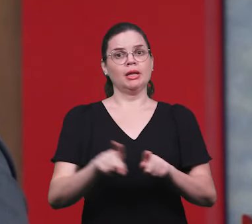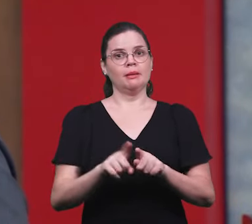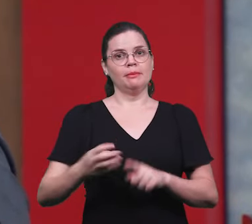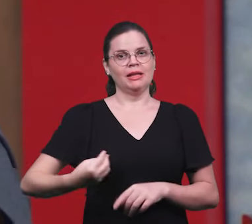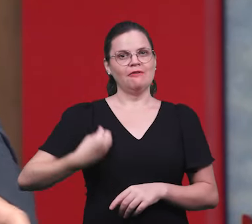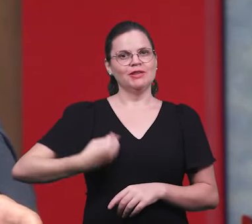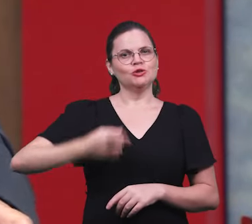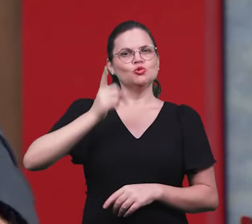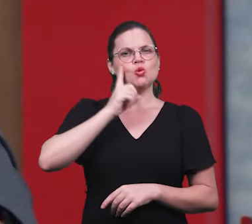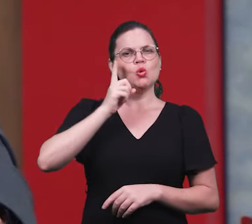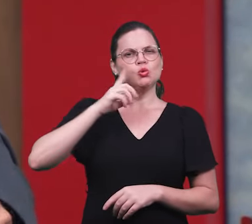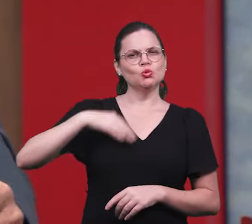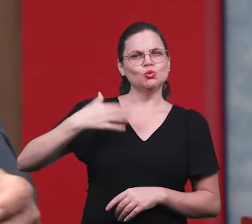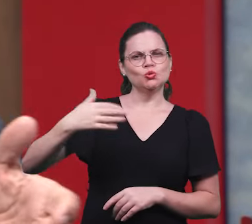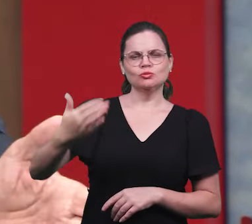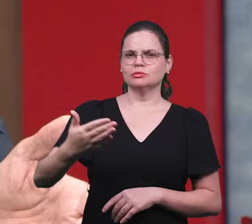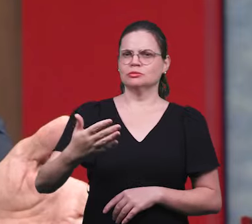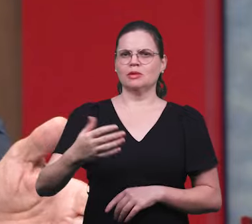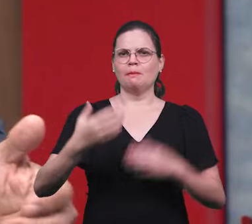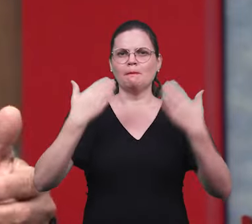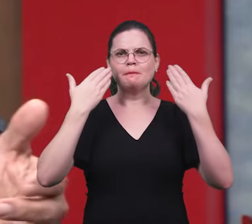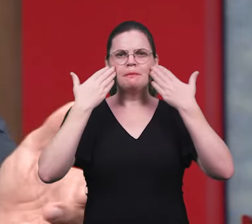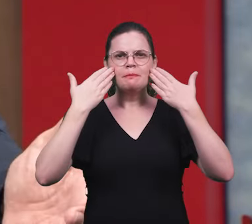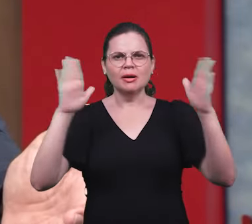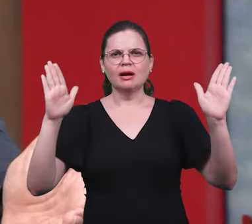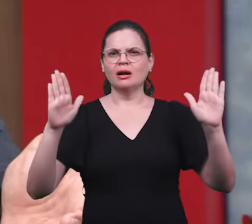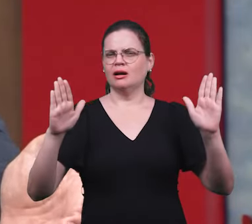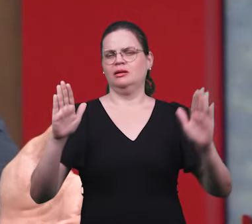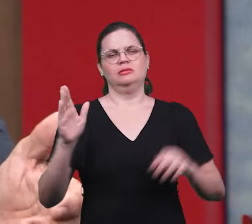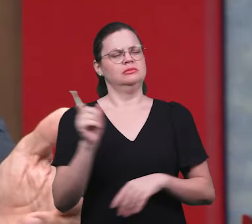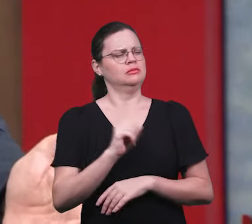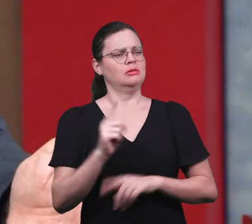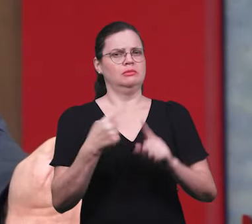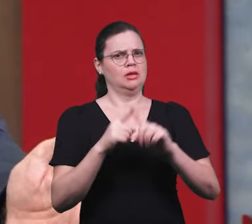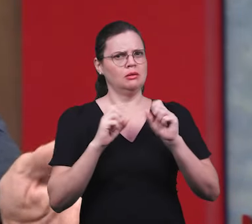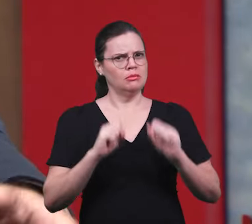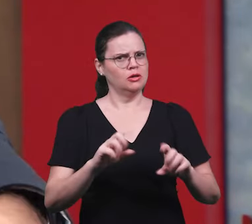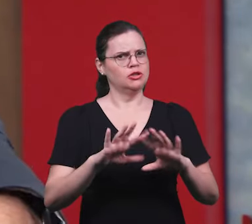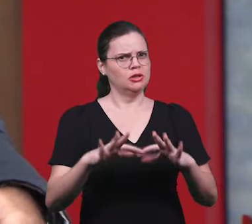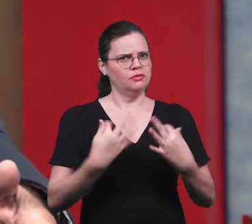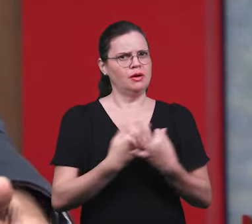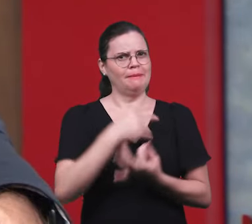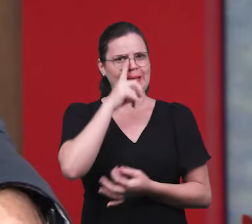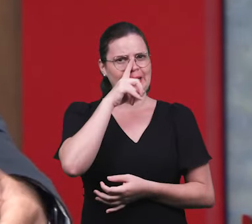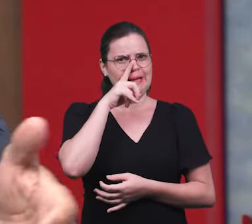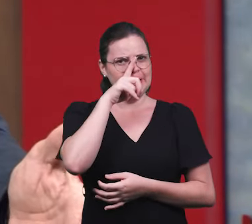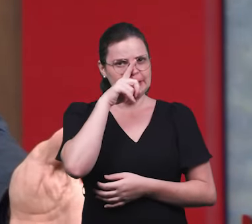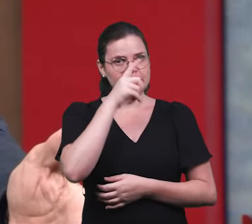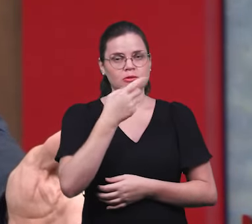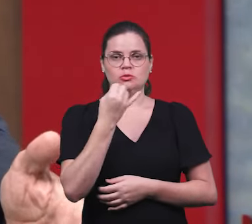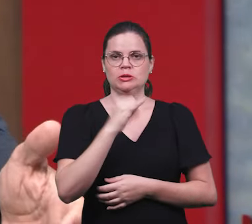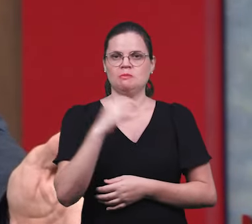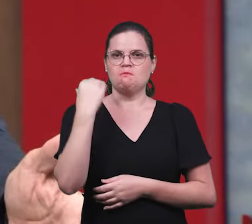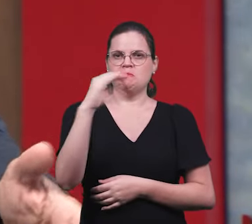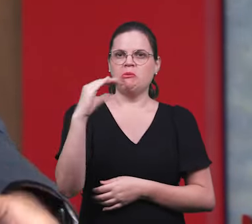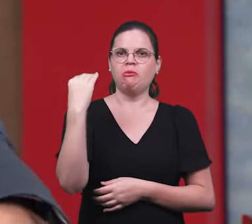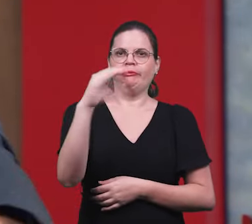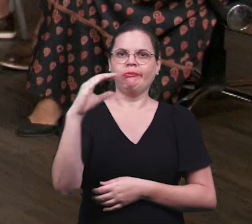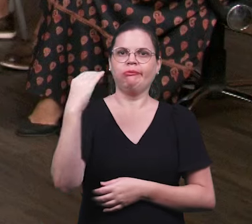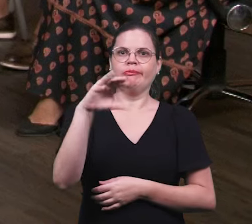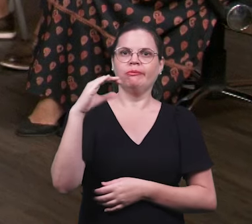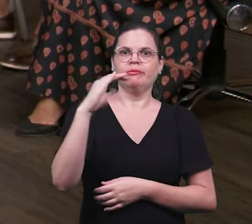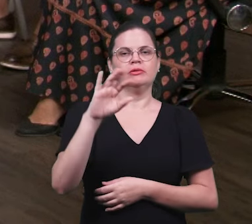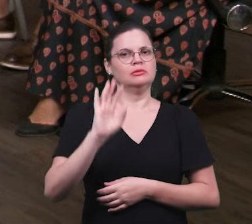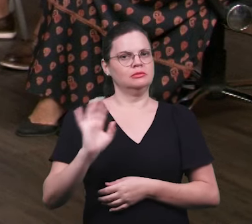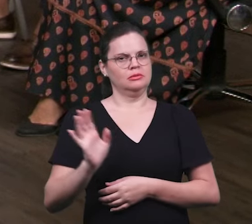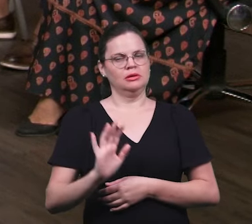secular, essa exposição que pode colocar até a nossa família em certo risco, exposições desnecessárias,